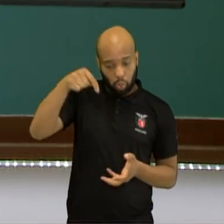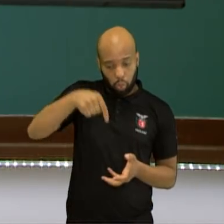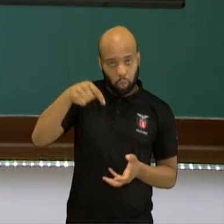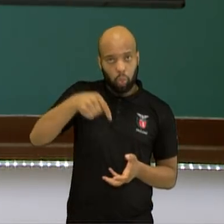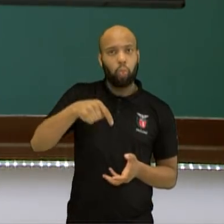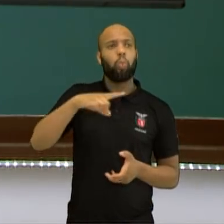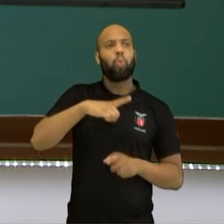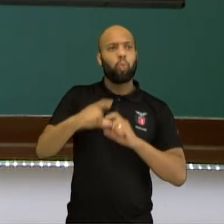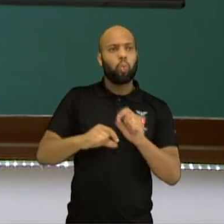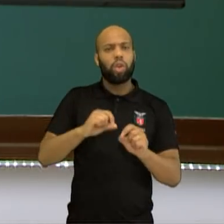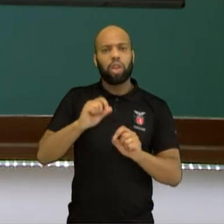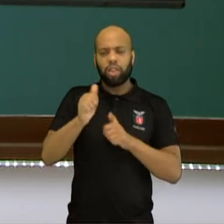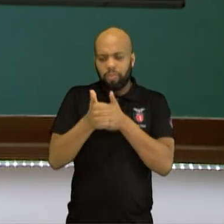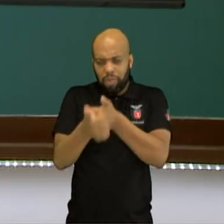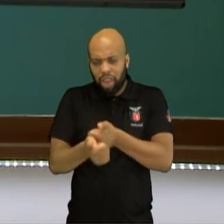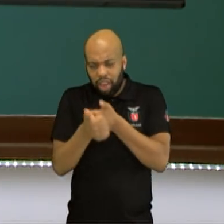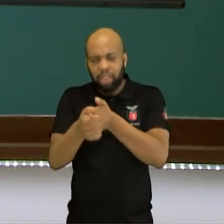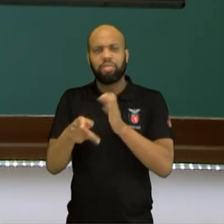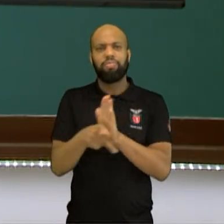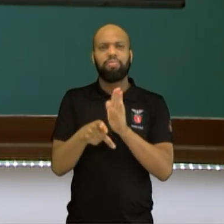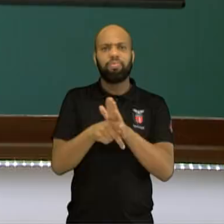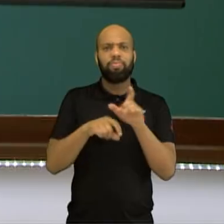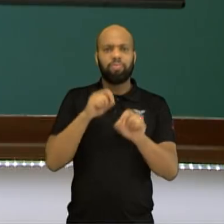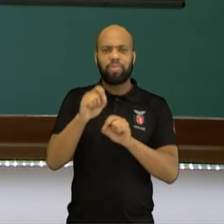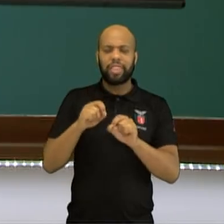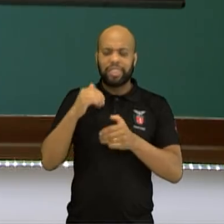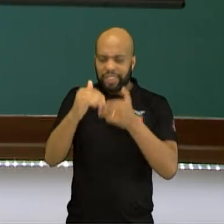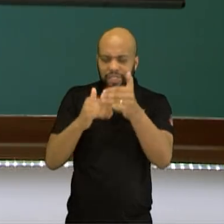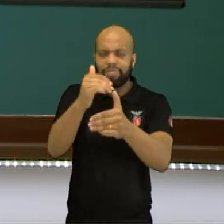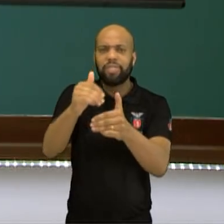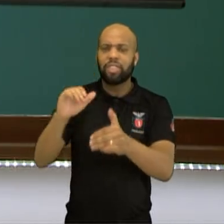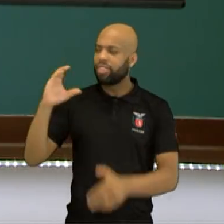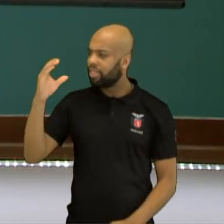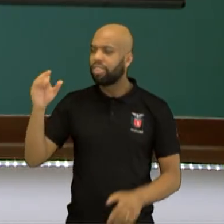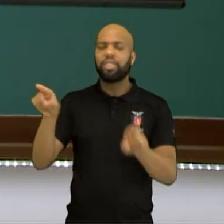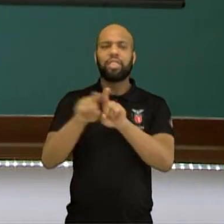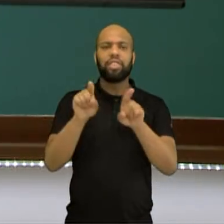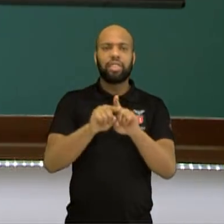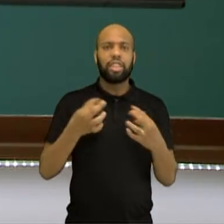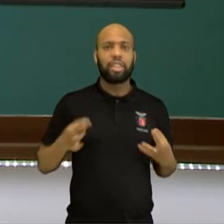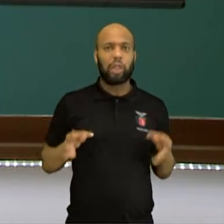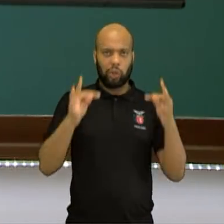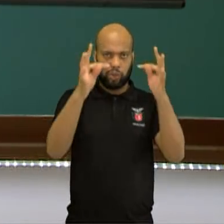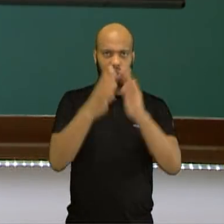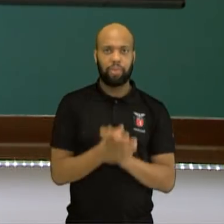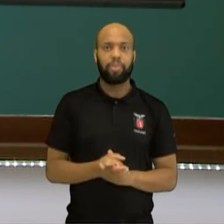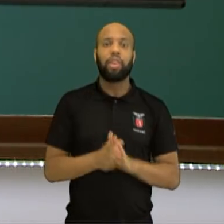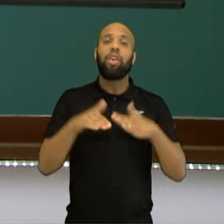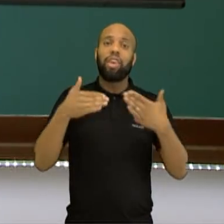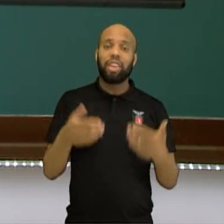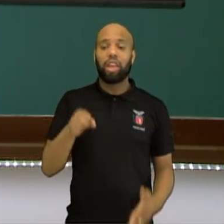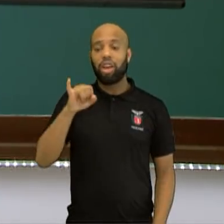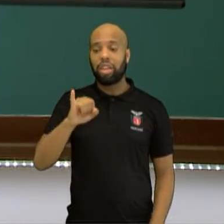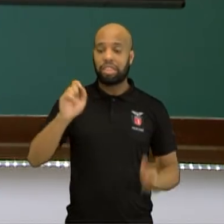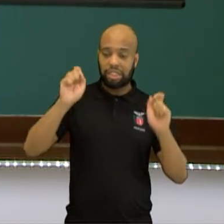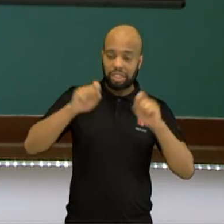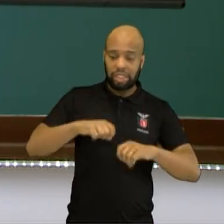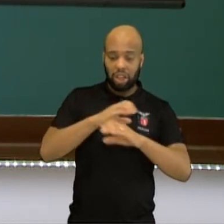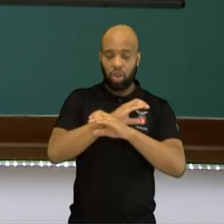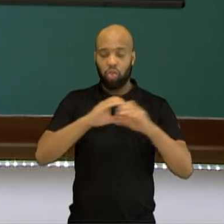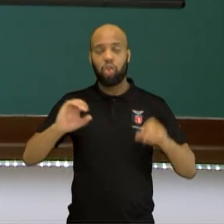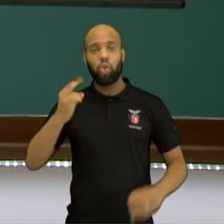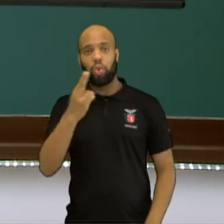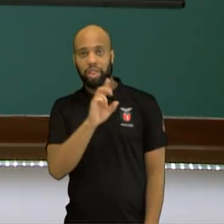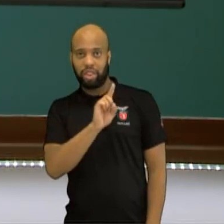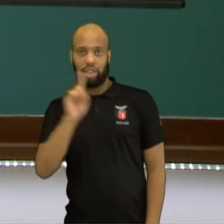guia muito pelo desenvolvimento científico e pela tecnologia. E saber se a gente pode confiar ou